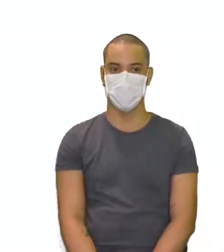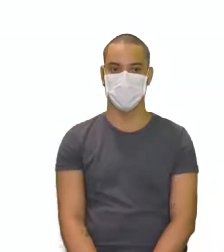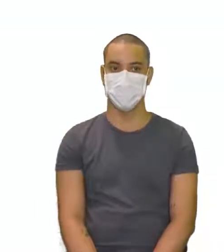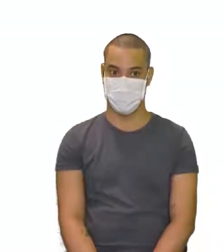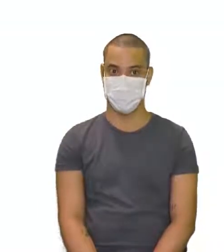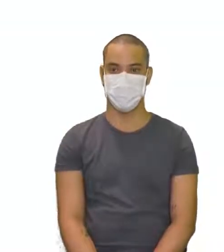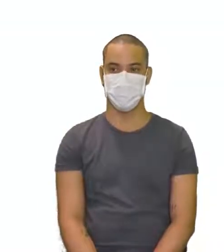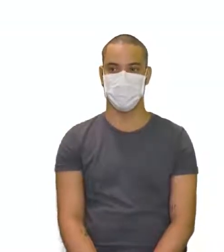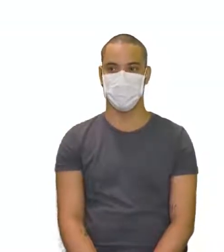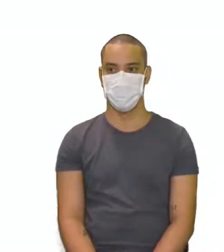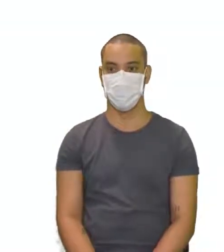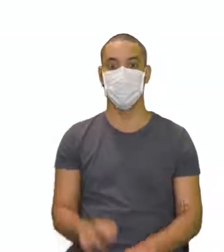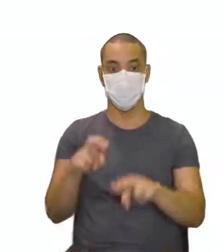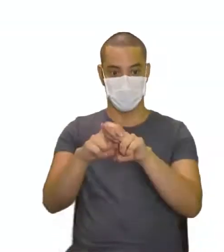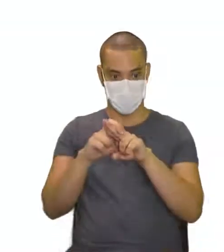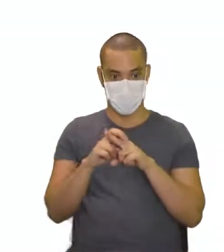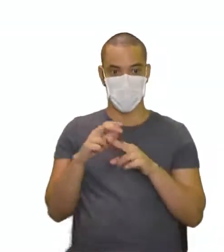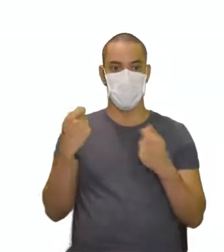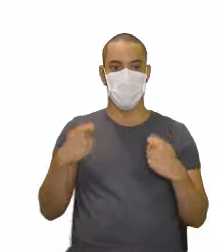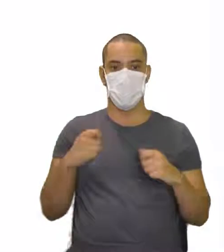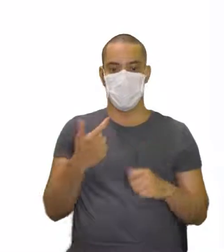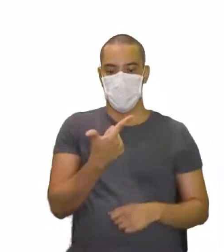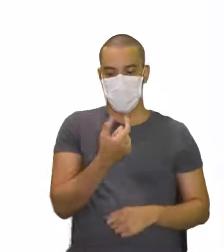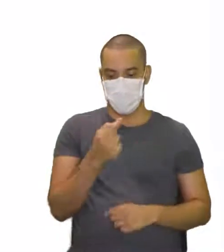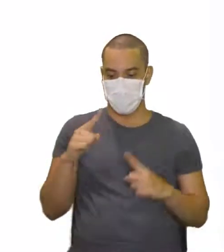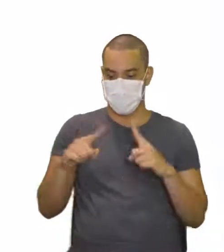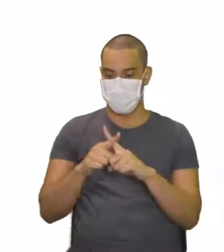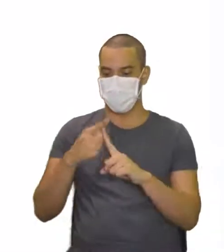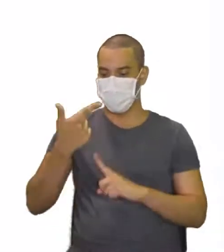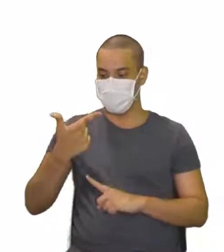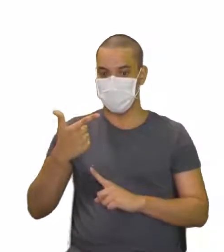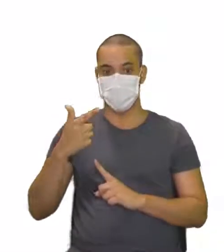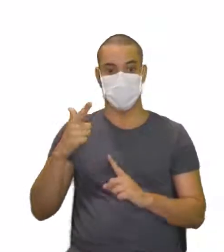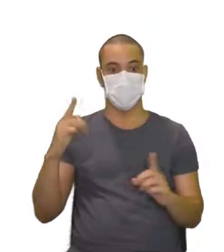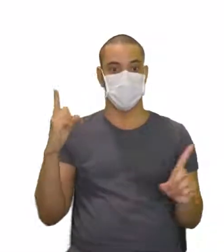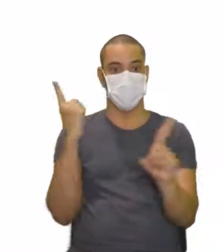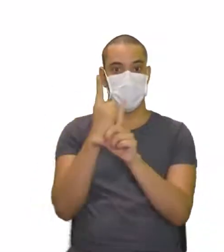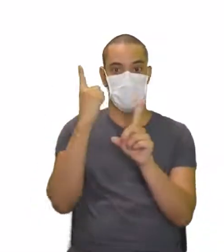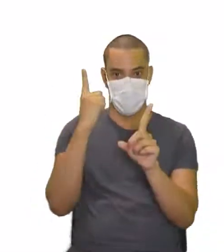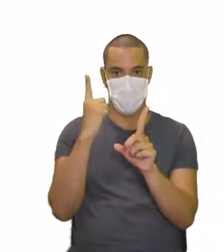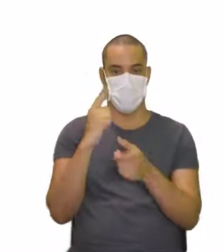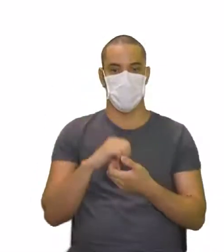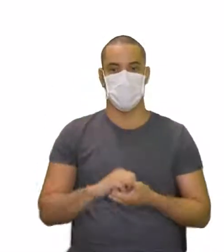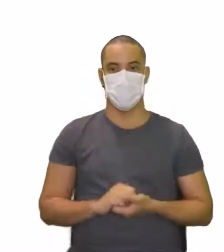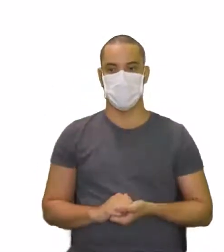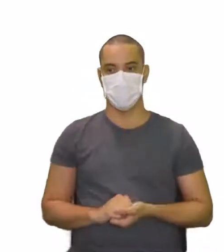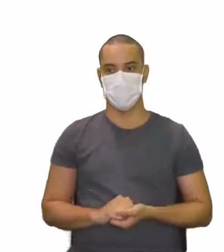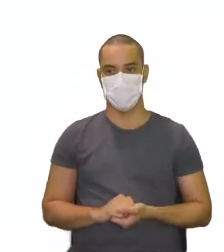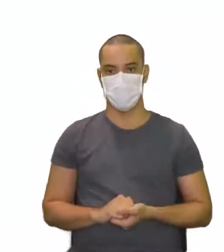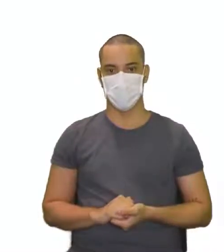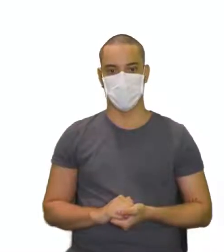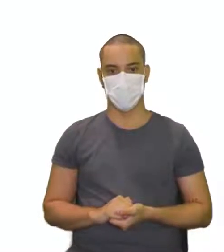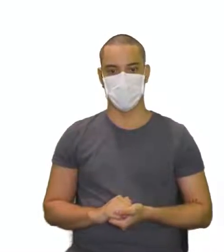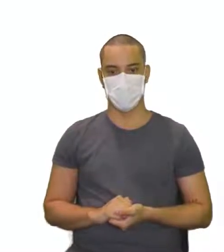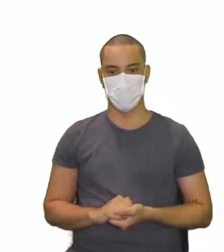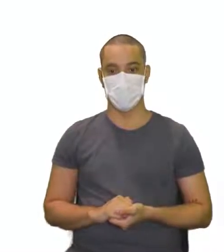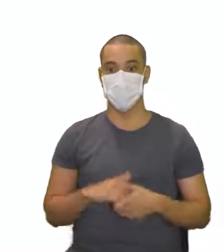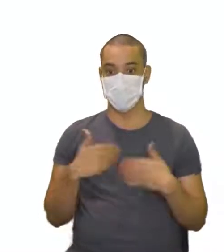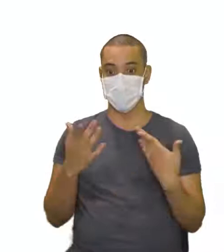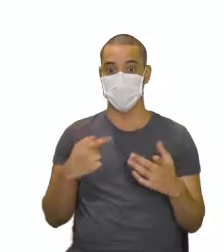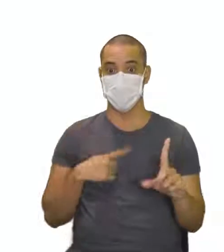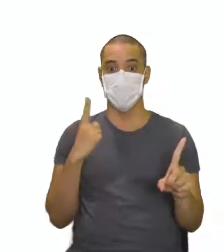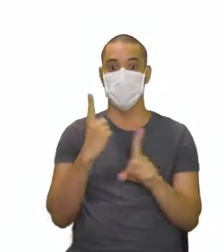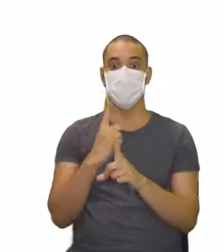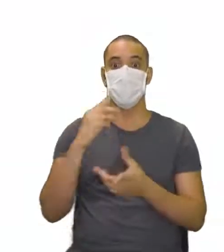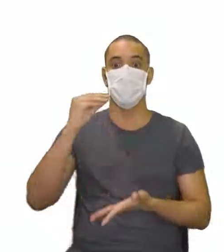volts, viu? Para isso que servia calcular a resistência interna, tá, pessoal? Então, achamos a eletromotriz do gerador.